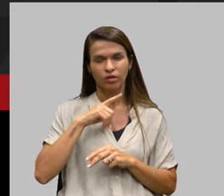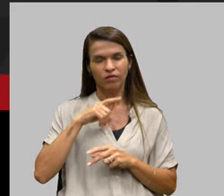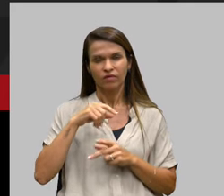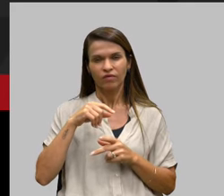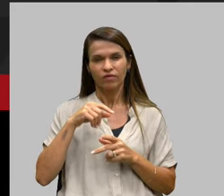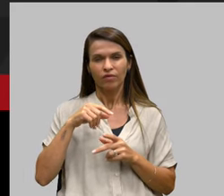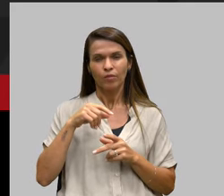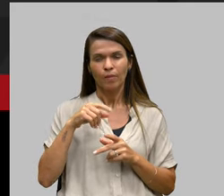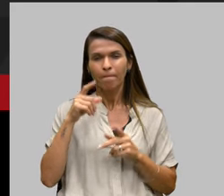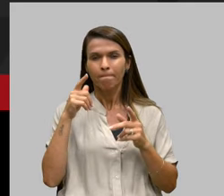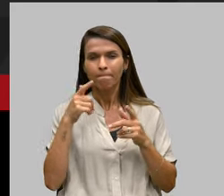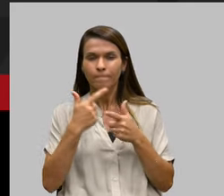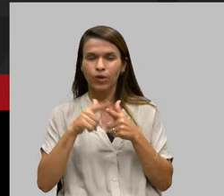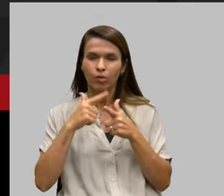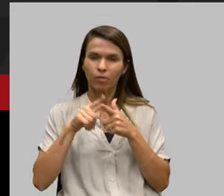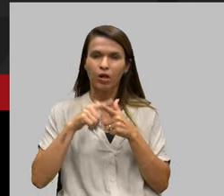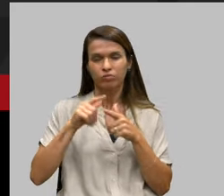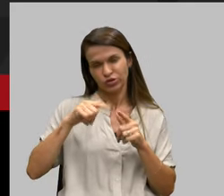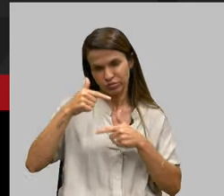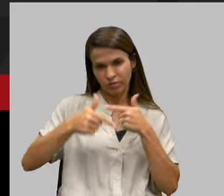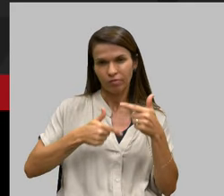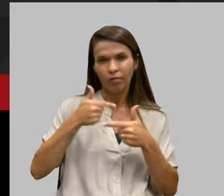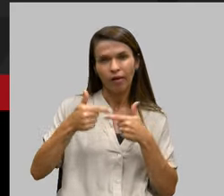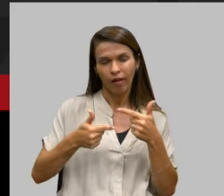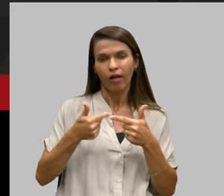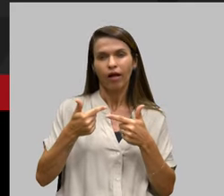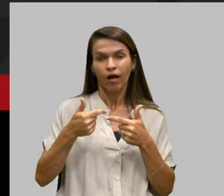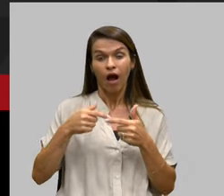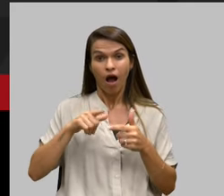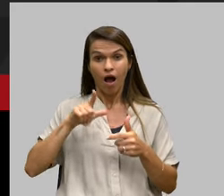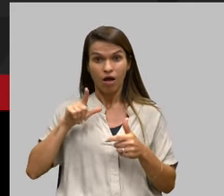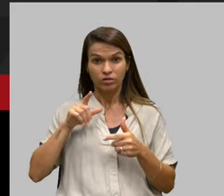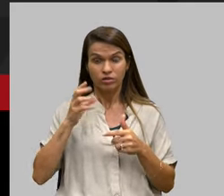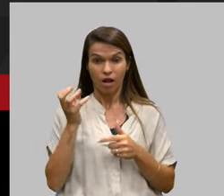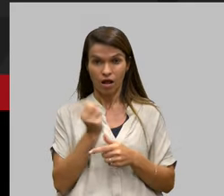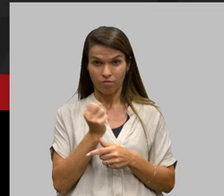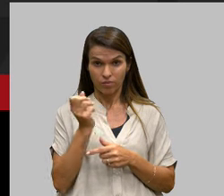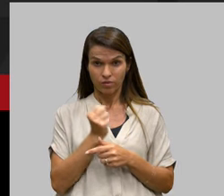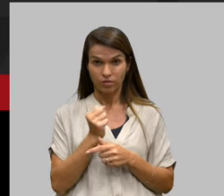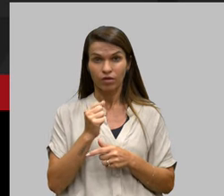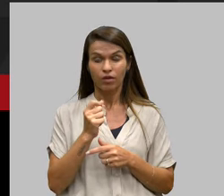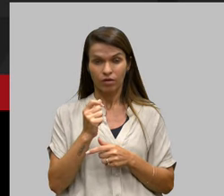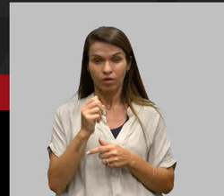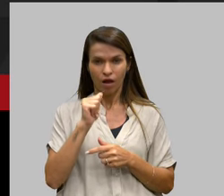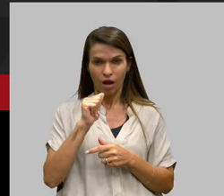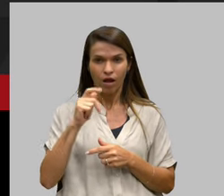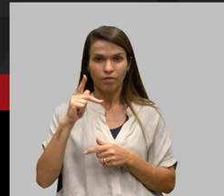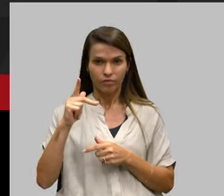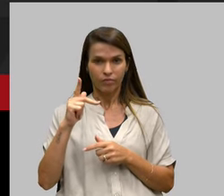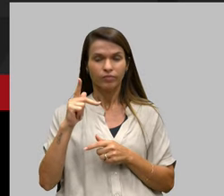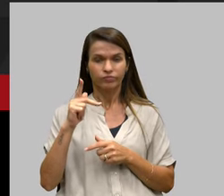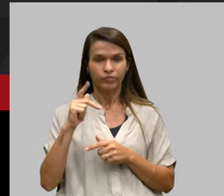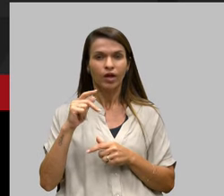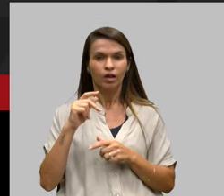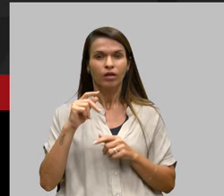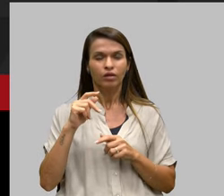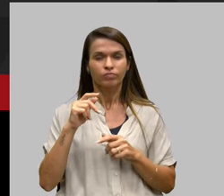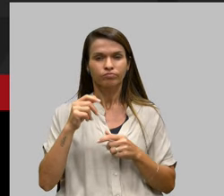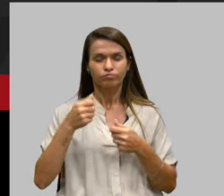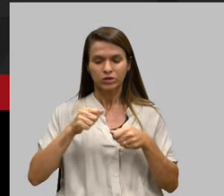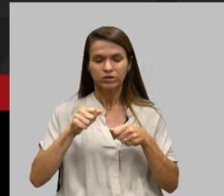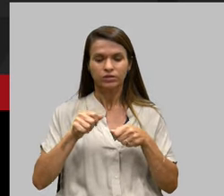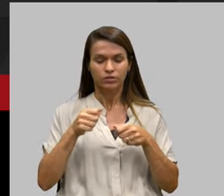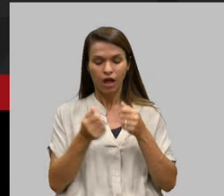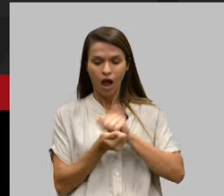dificuldade de exercer determinada atividade antes dele se aposentar ele tem que ser objeto de um processo de